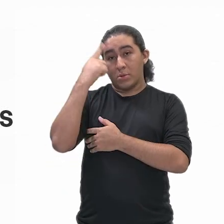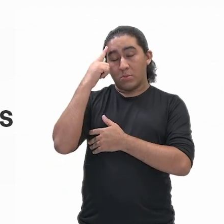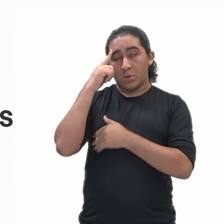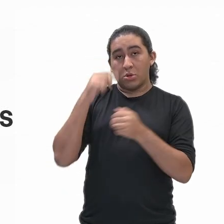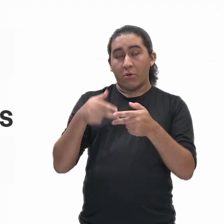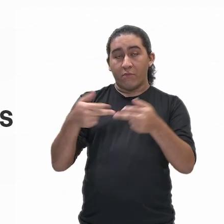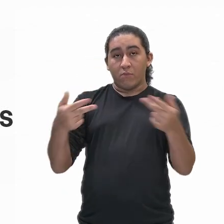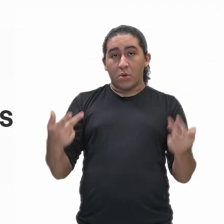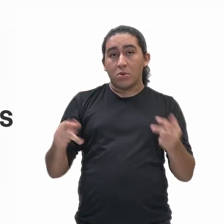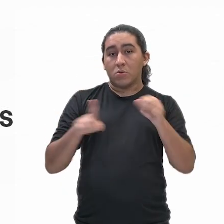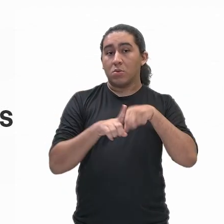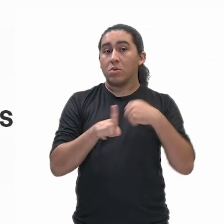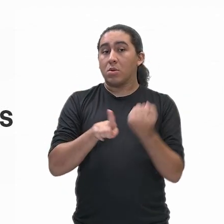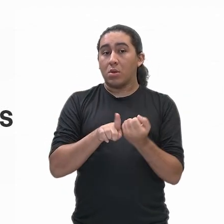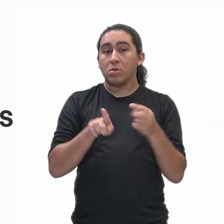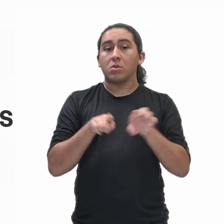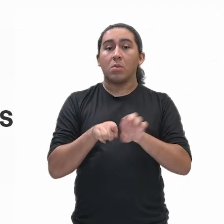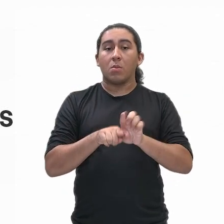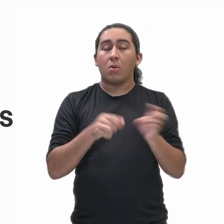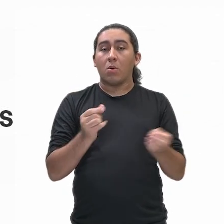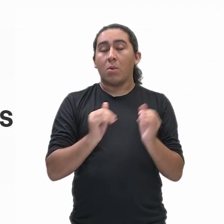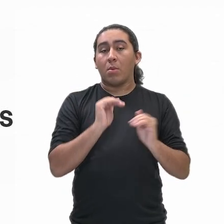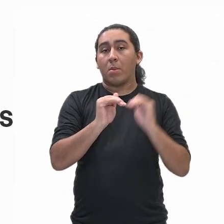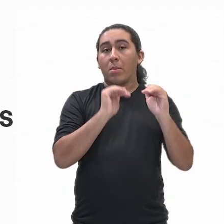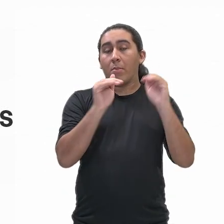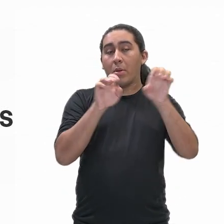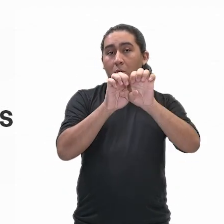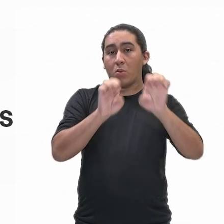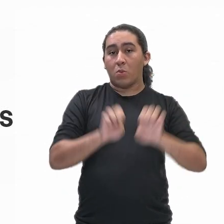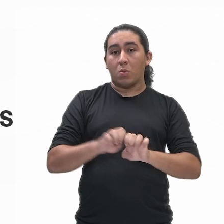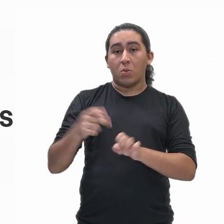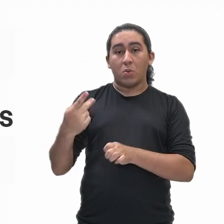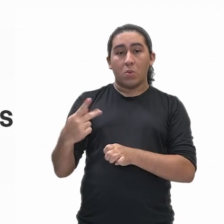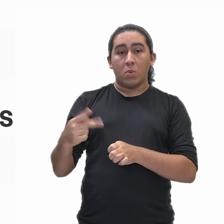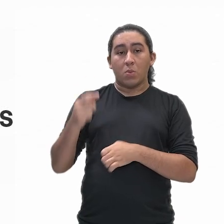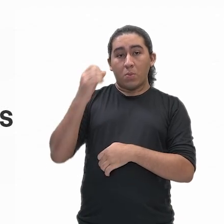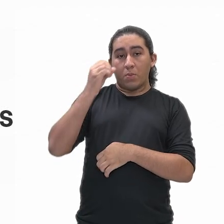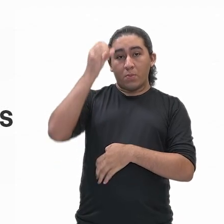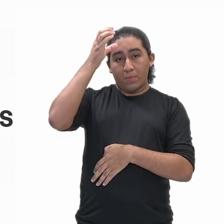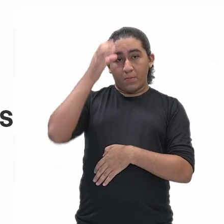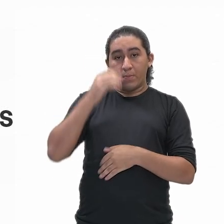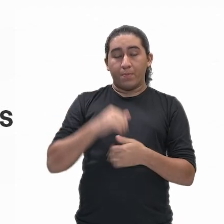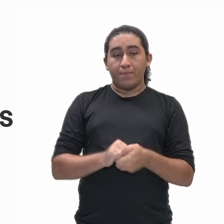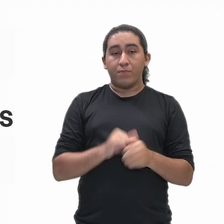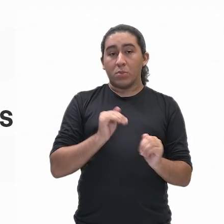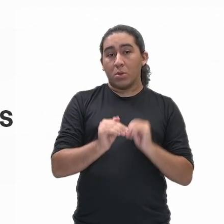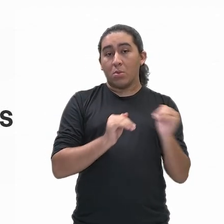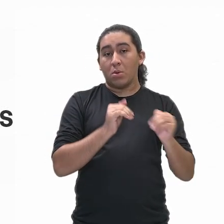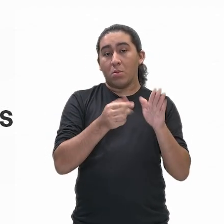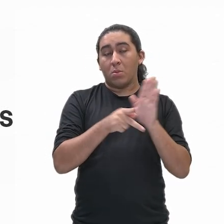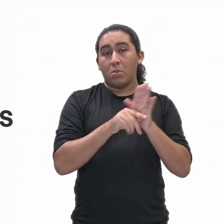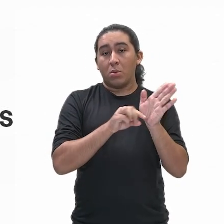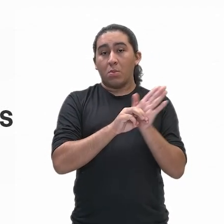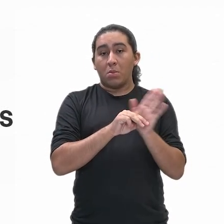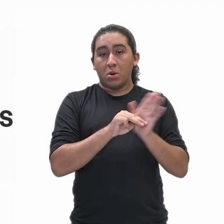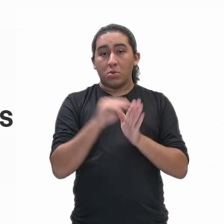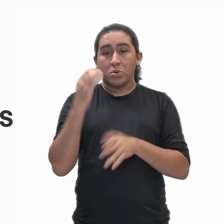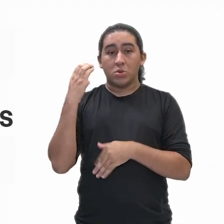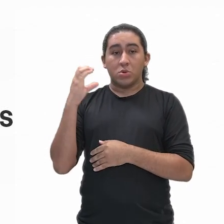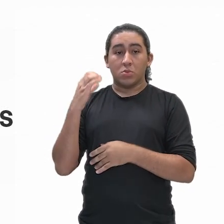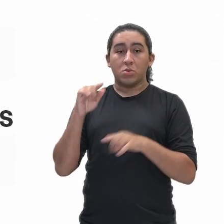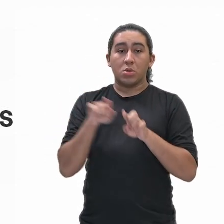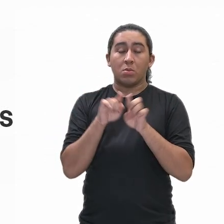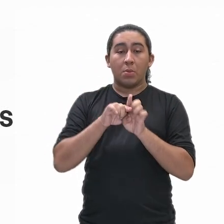nas diferentes sociedades e o seu processo de sistematização do conhecimento, desenvolvimento do método